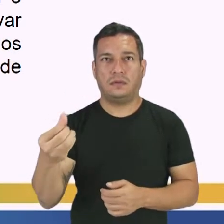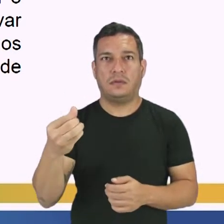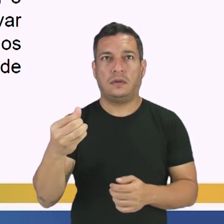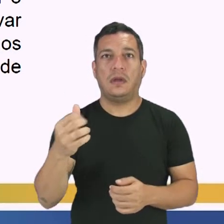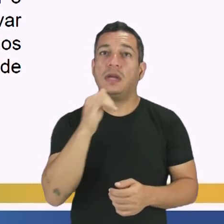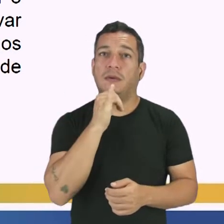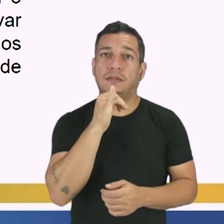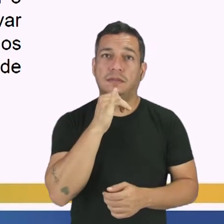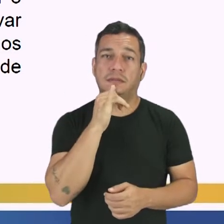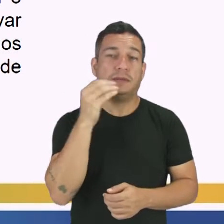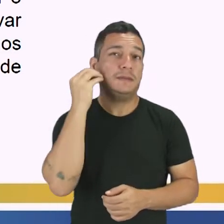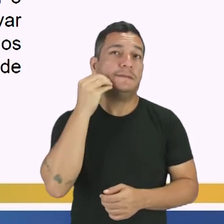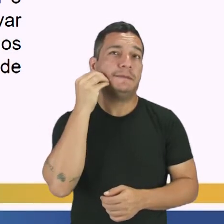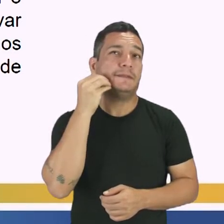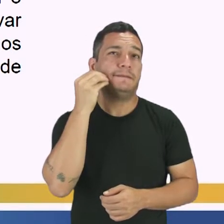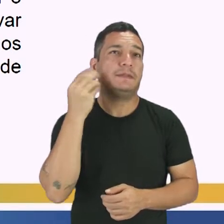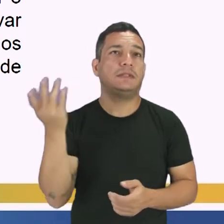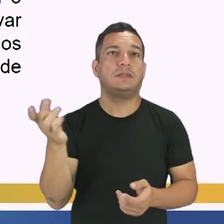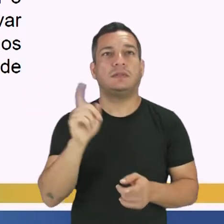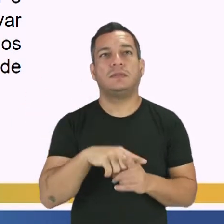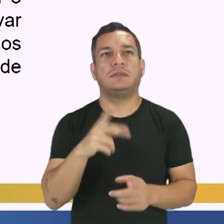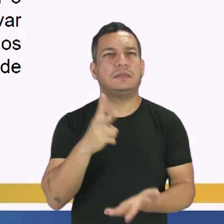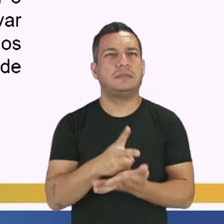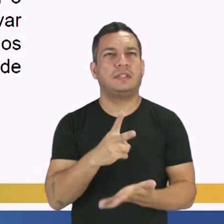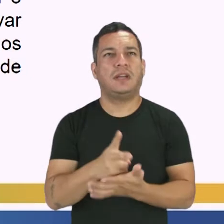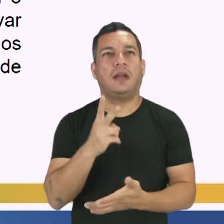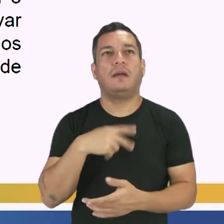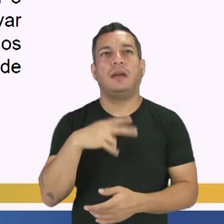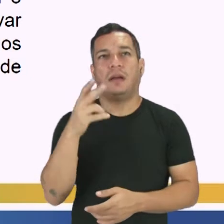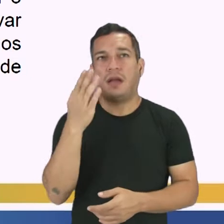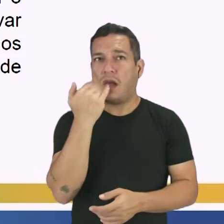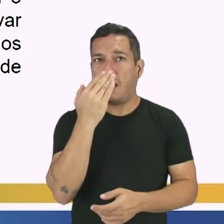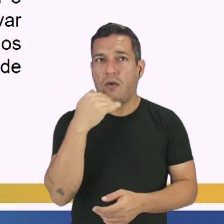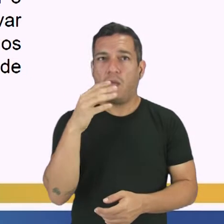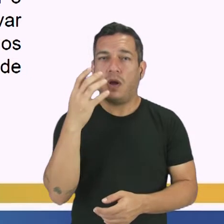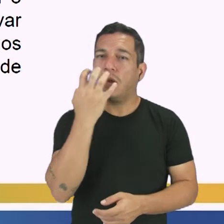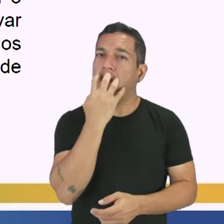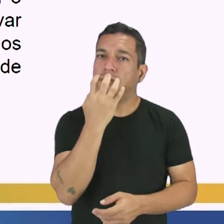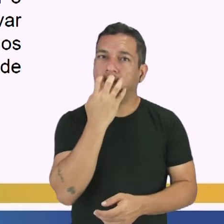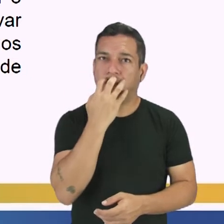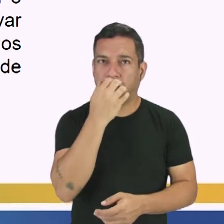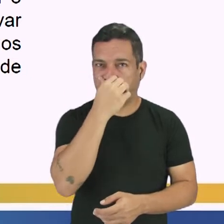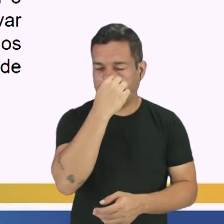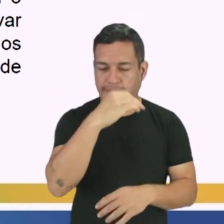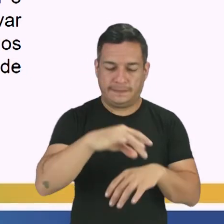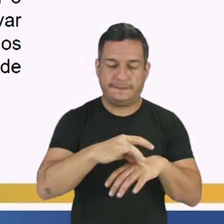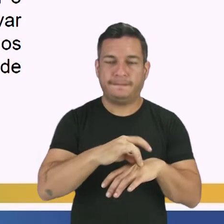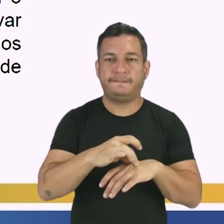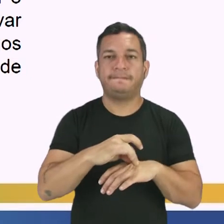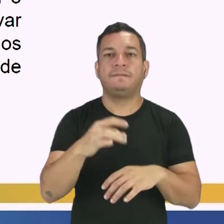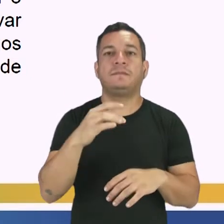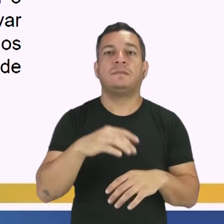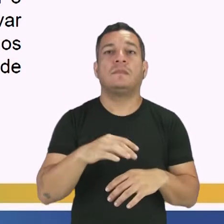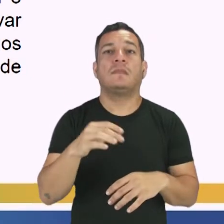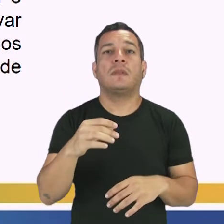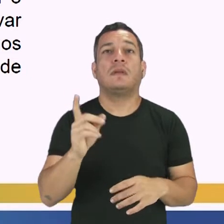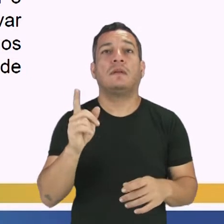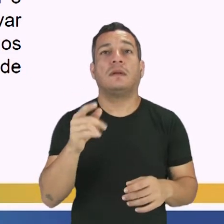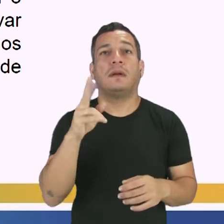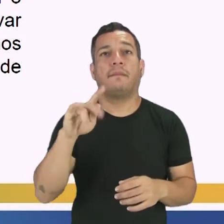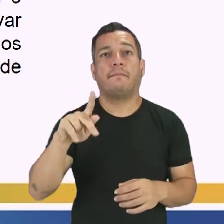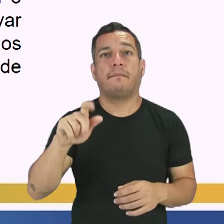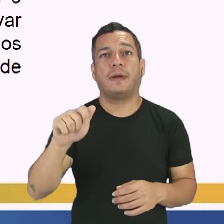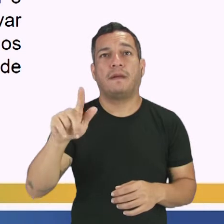1936, em um experimento clássico. Toda vez que alimentava um cão com um pedaço de carne, Pavlov